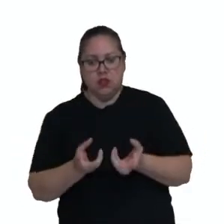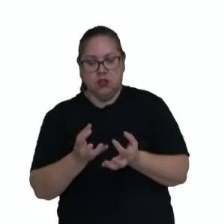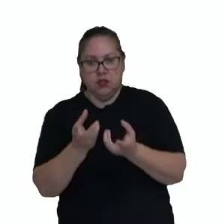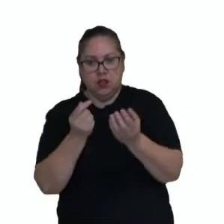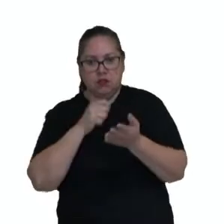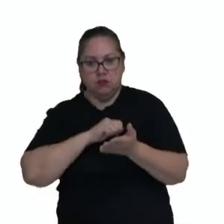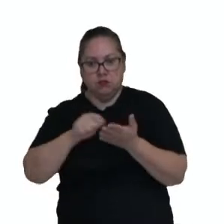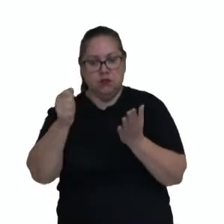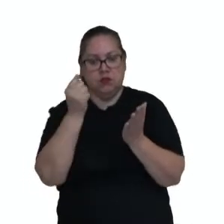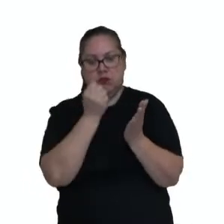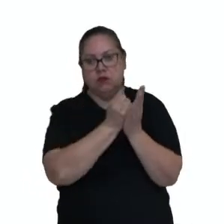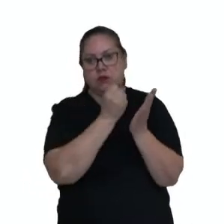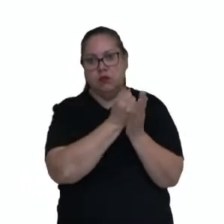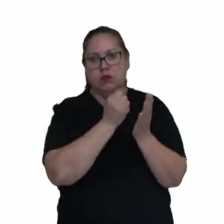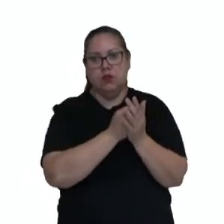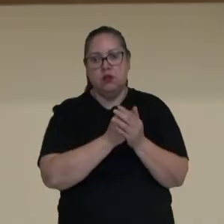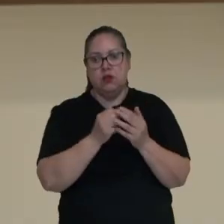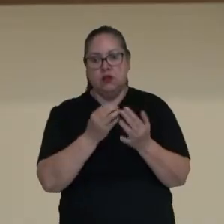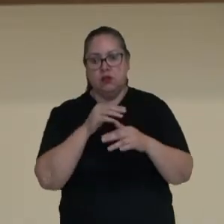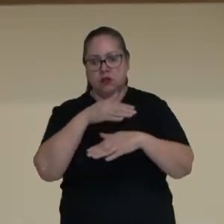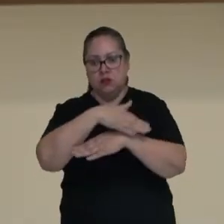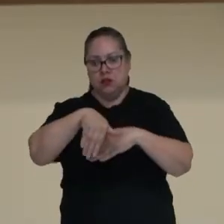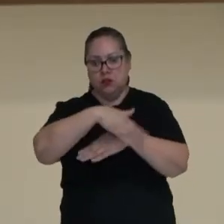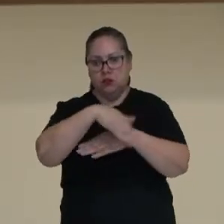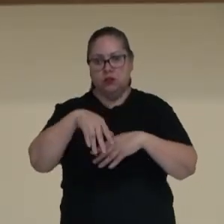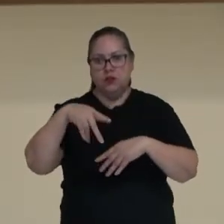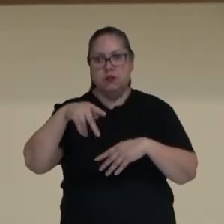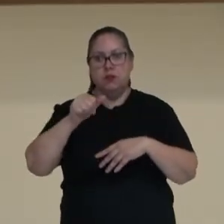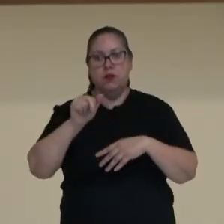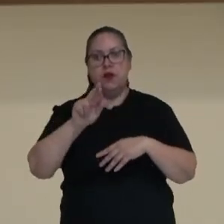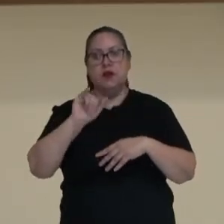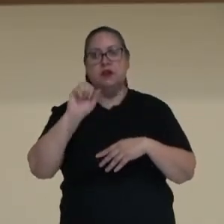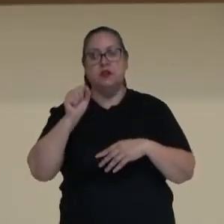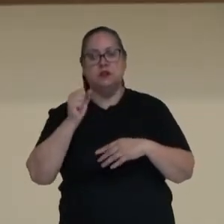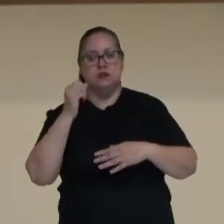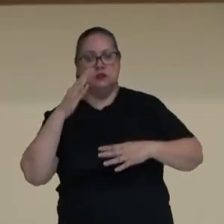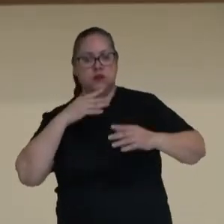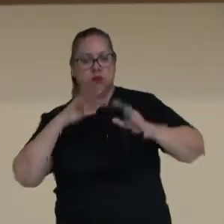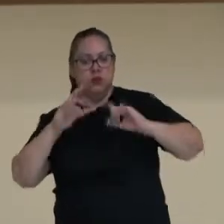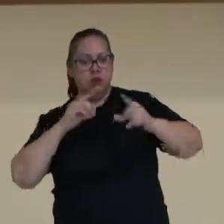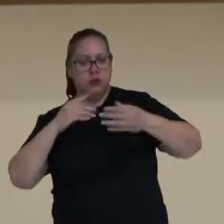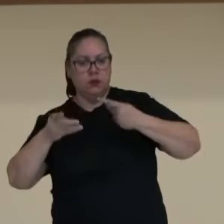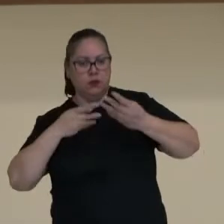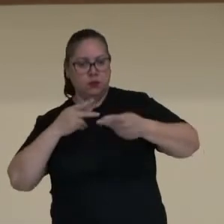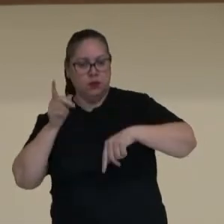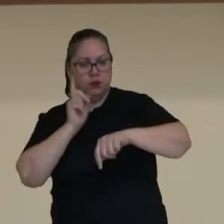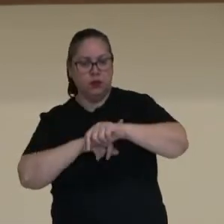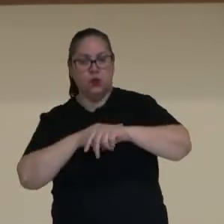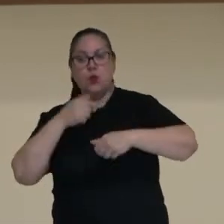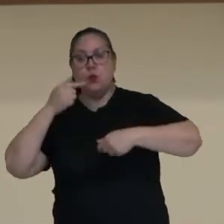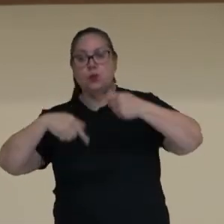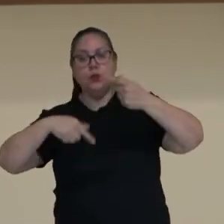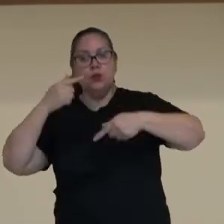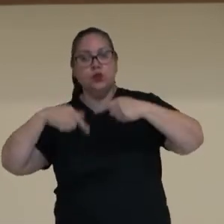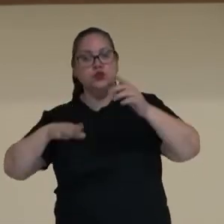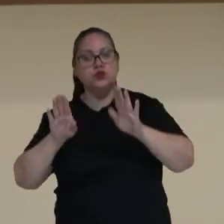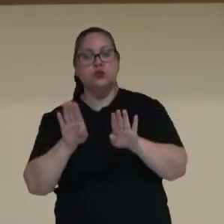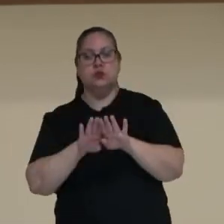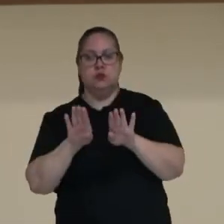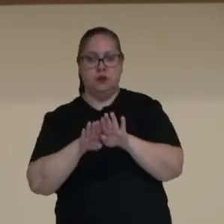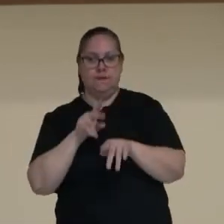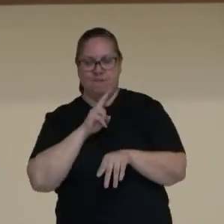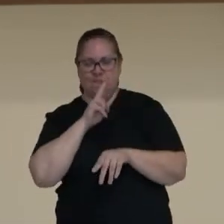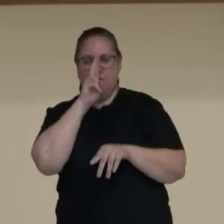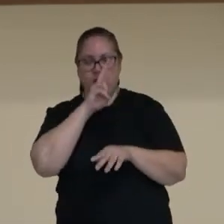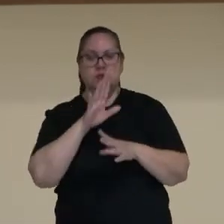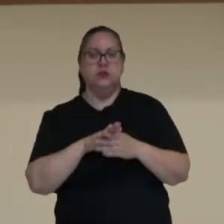nas ruas de Paris. Então veja, né, assim, essa disputatio também era um momento político muito forte. A